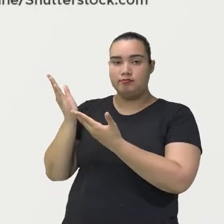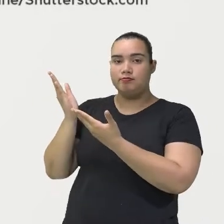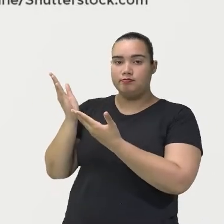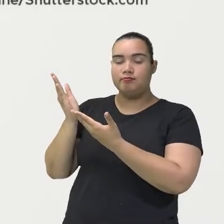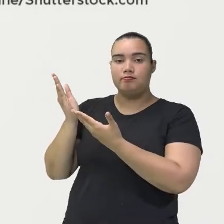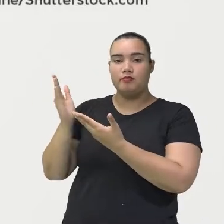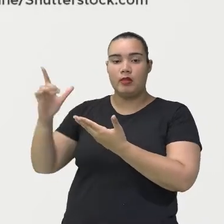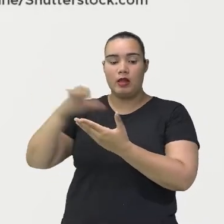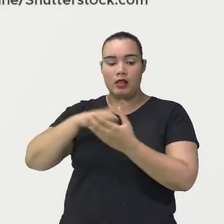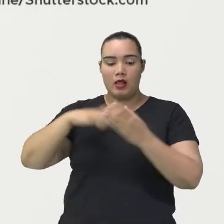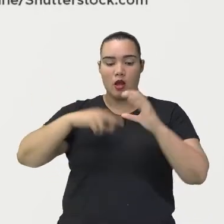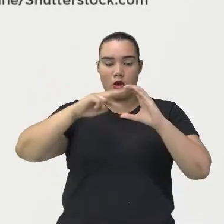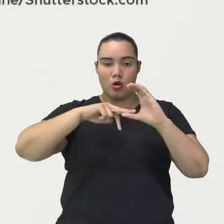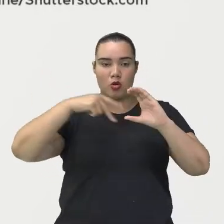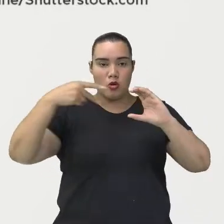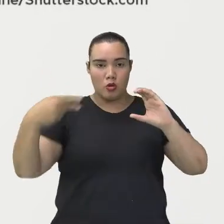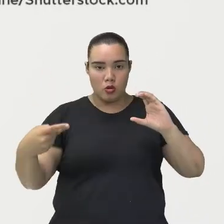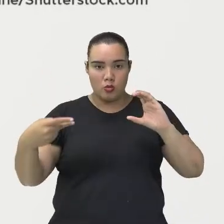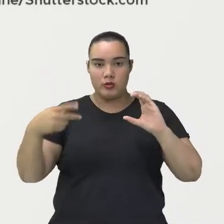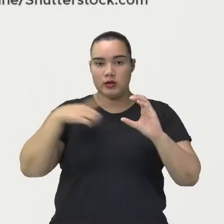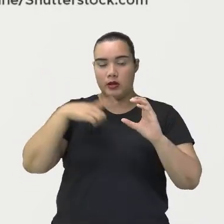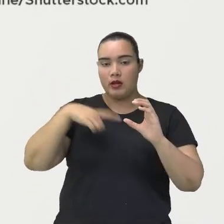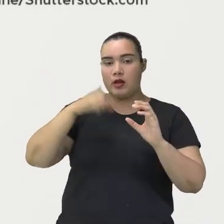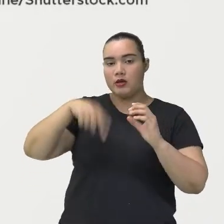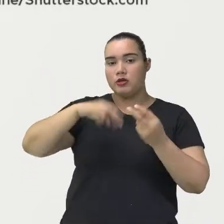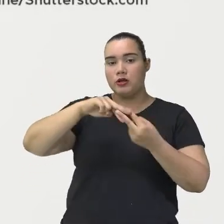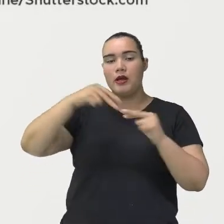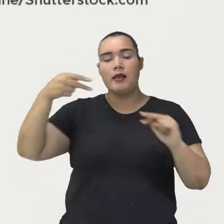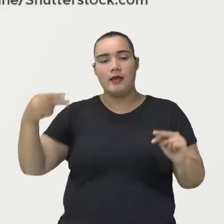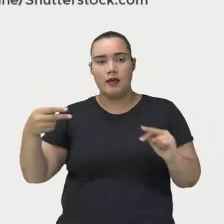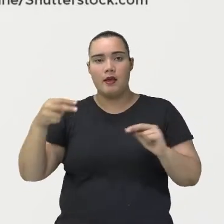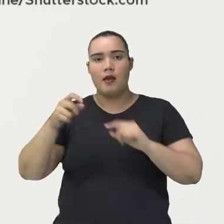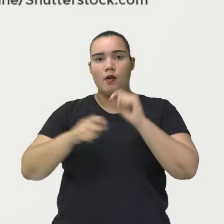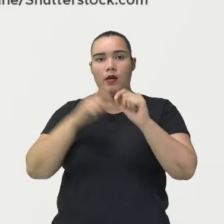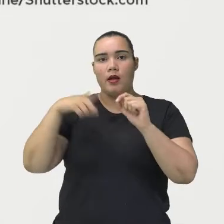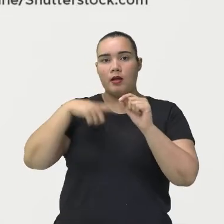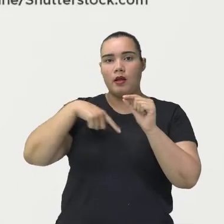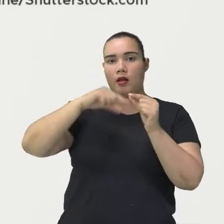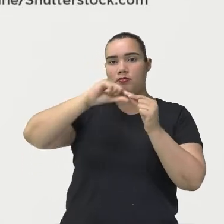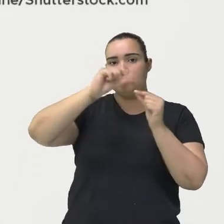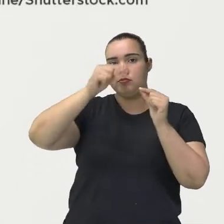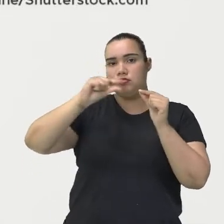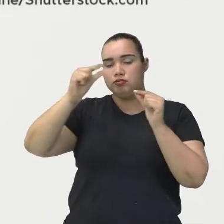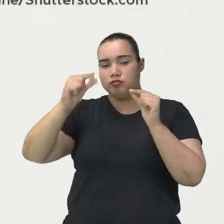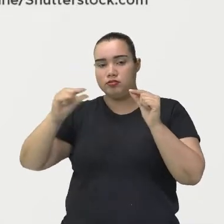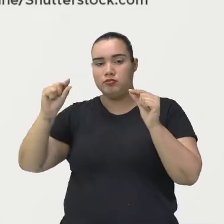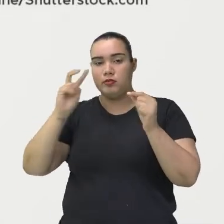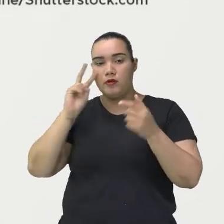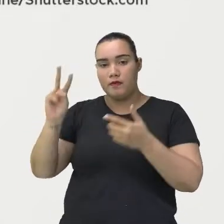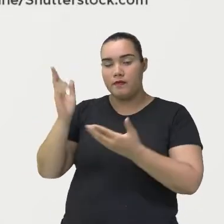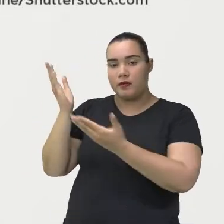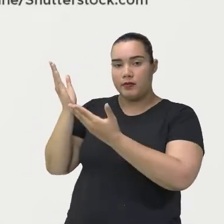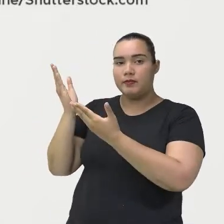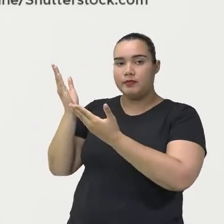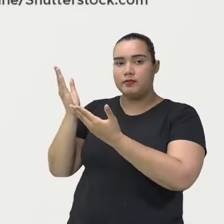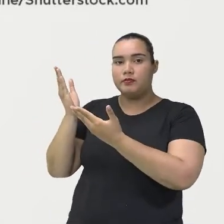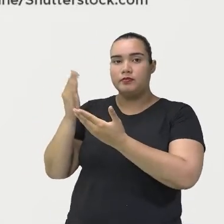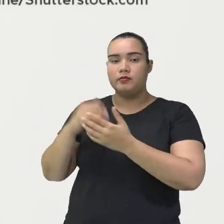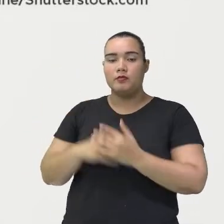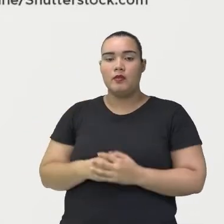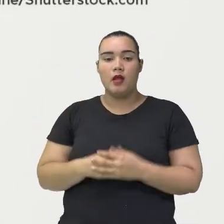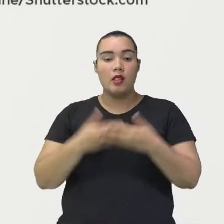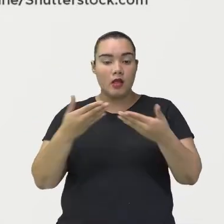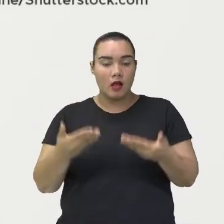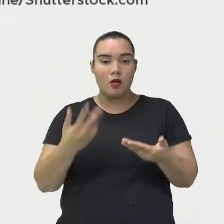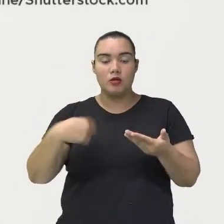que são filamentos do DNA. Olha só, a gente vai como se puxasse um fio, e a